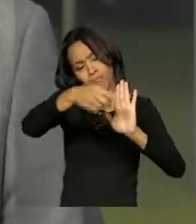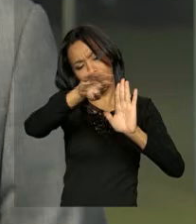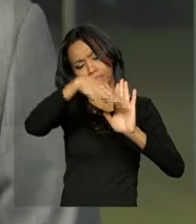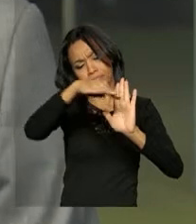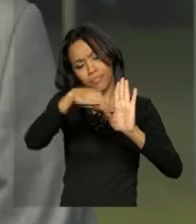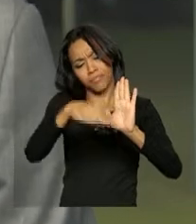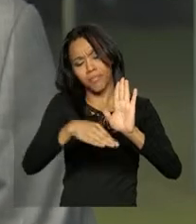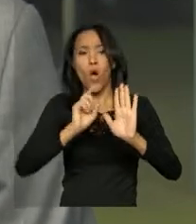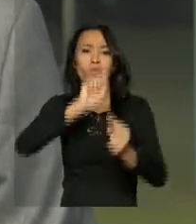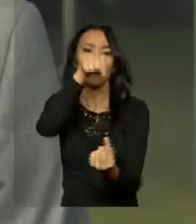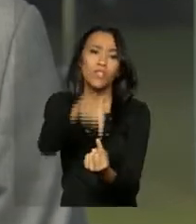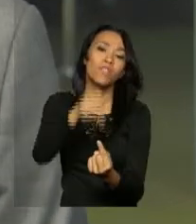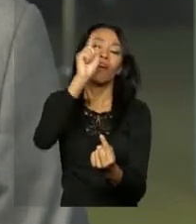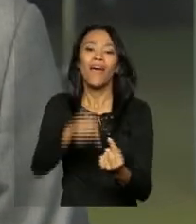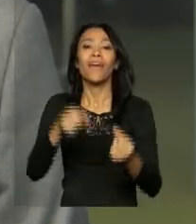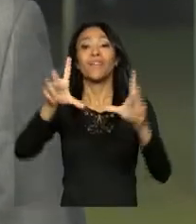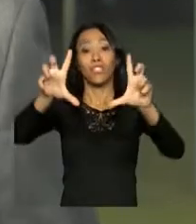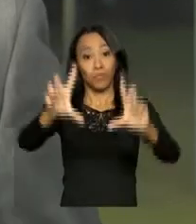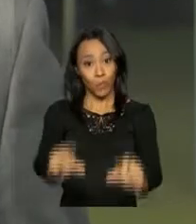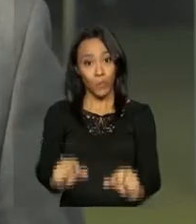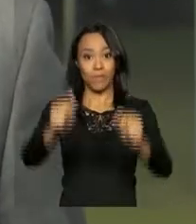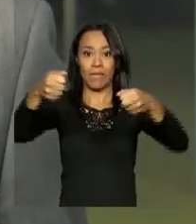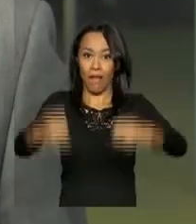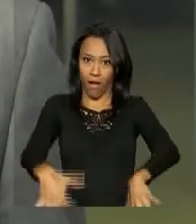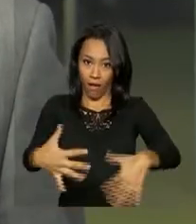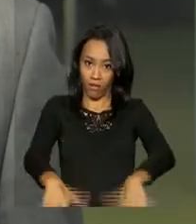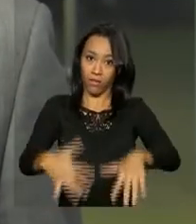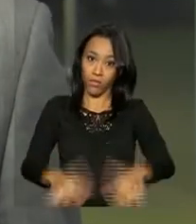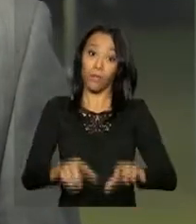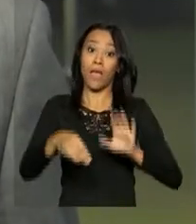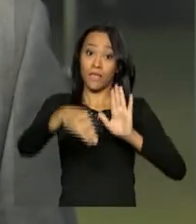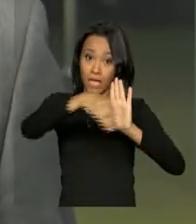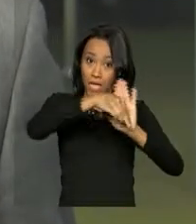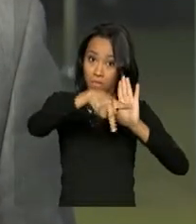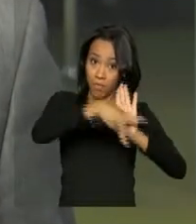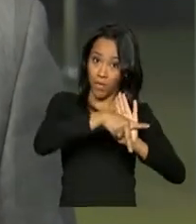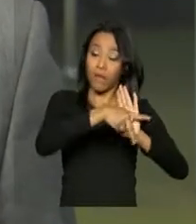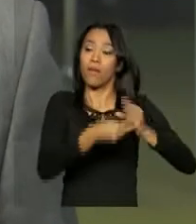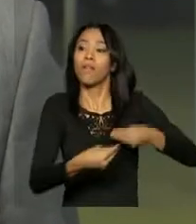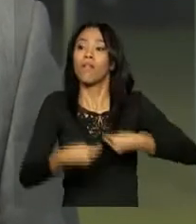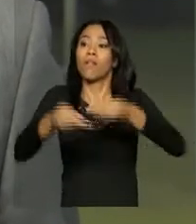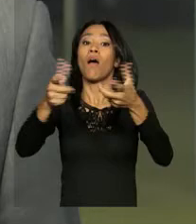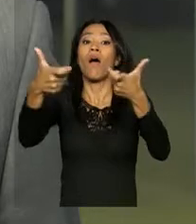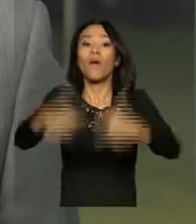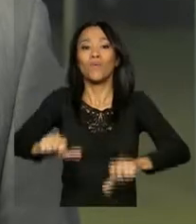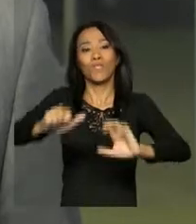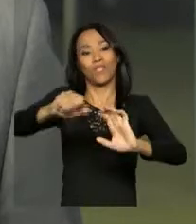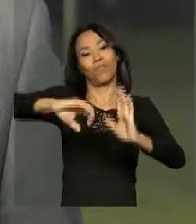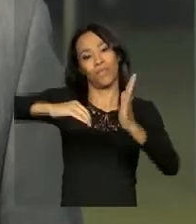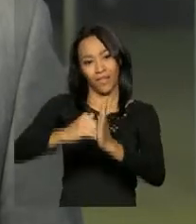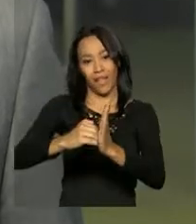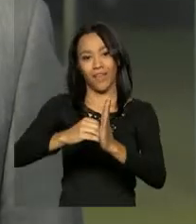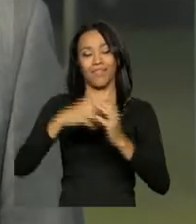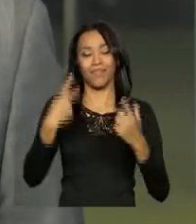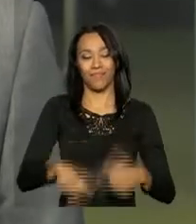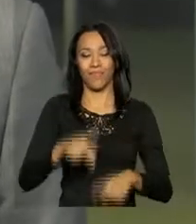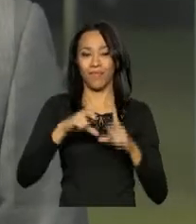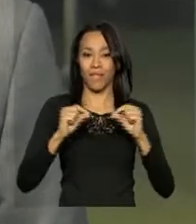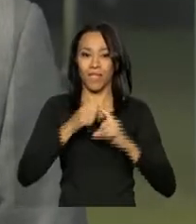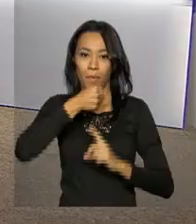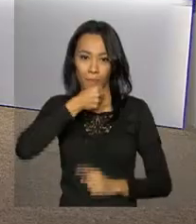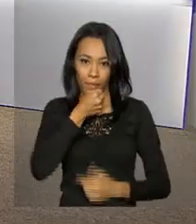de cortar gastos do governo a medida provisória segue agora para avaliação no senado federal de brasília ricardo